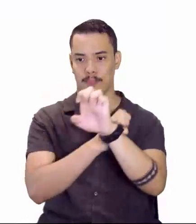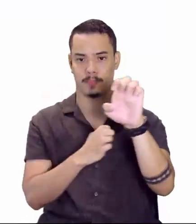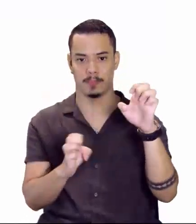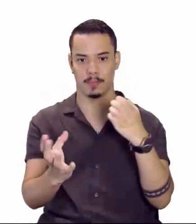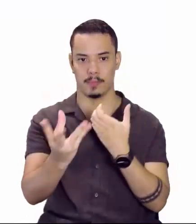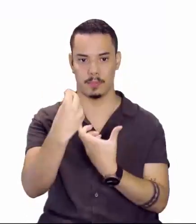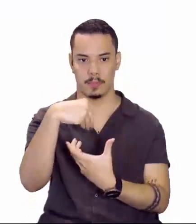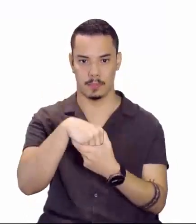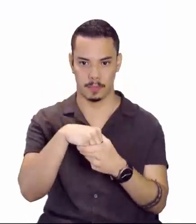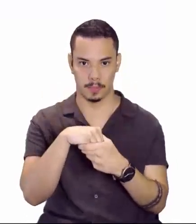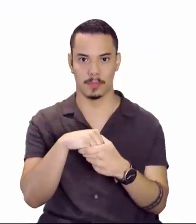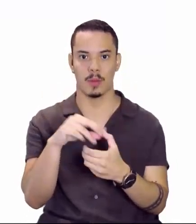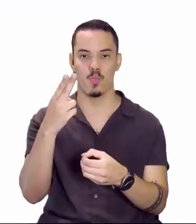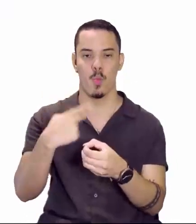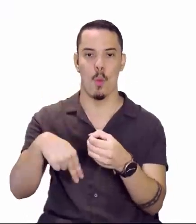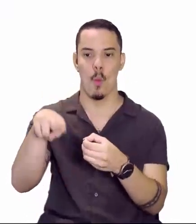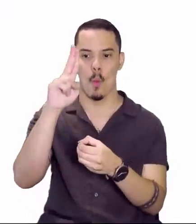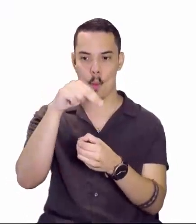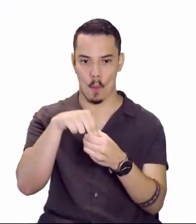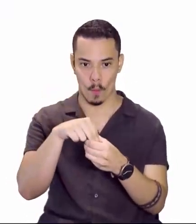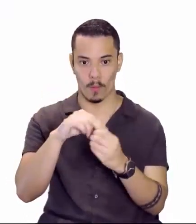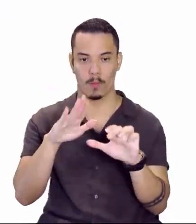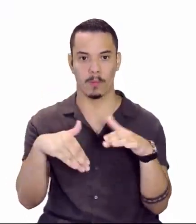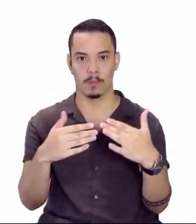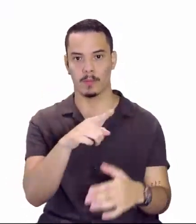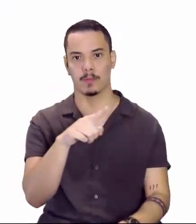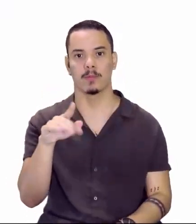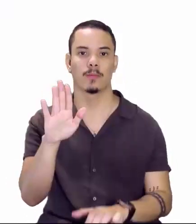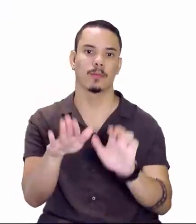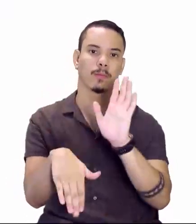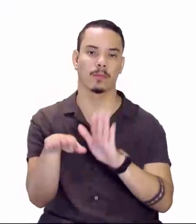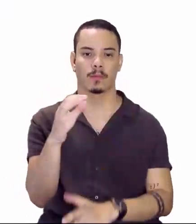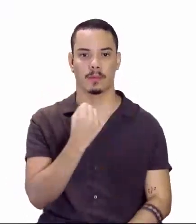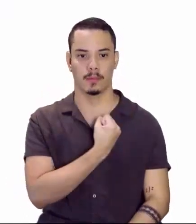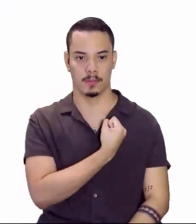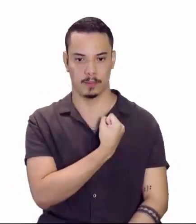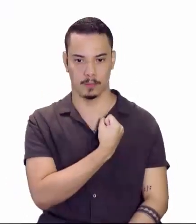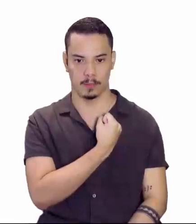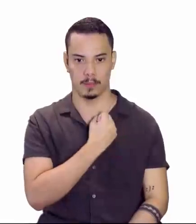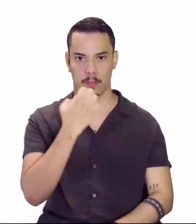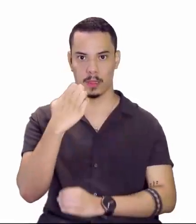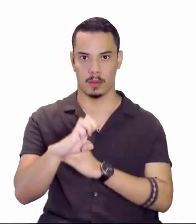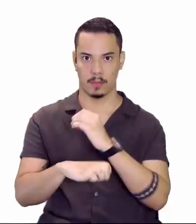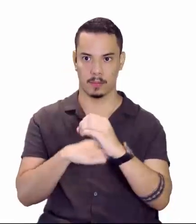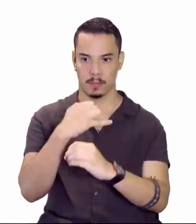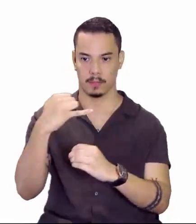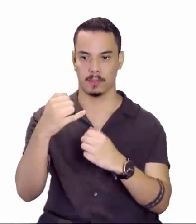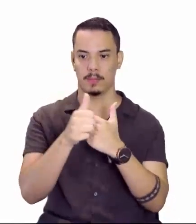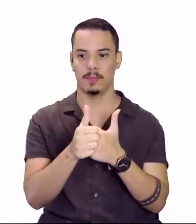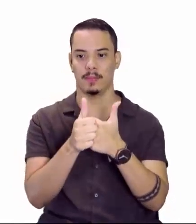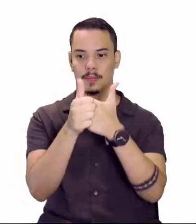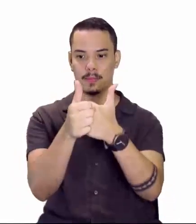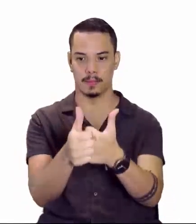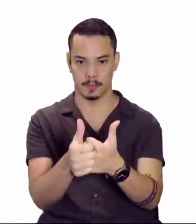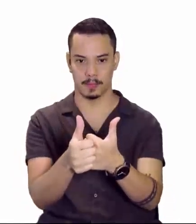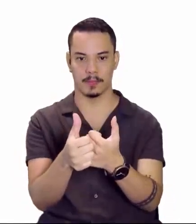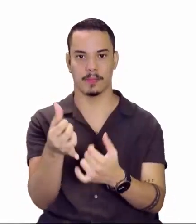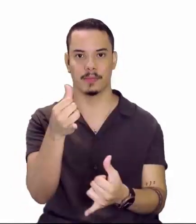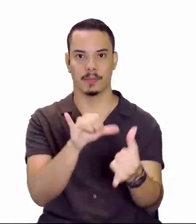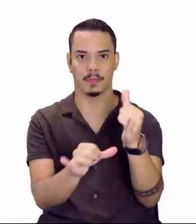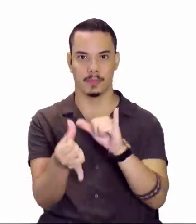neutro, então, dependendo do número de elétrons daquele átomo, daquele elemento